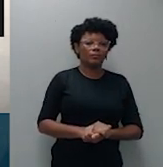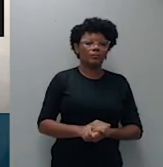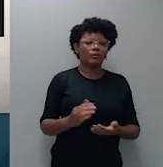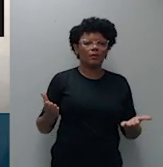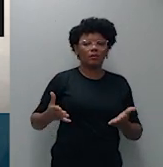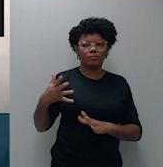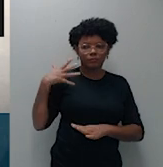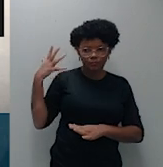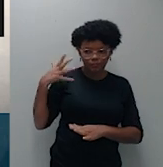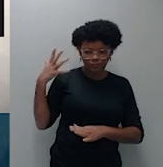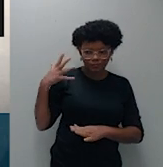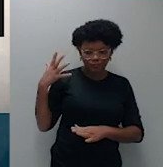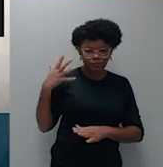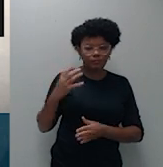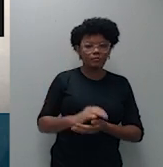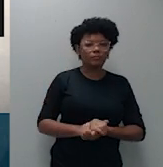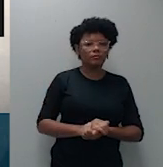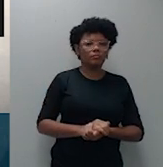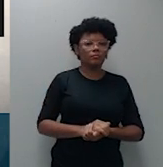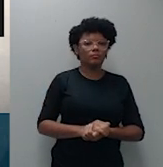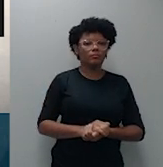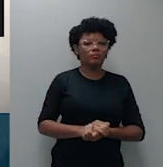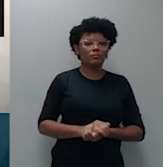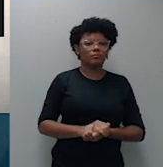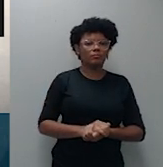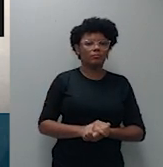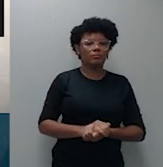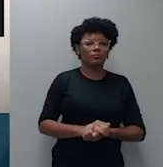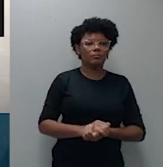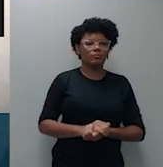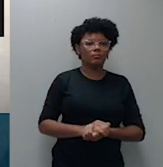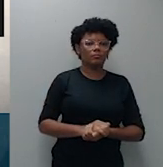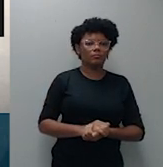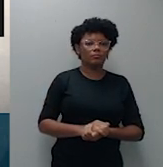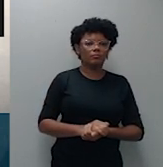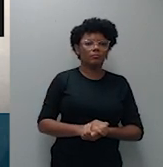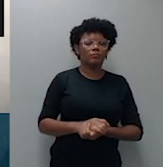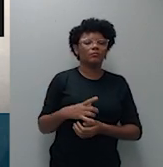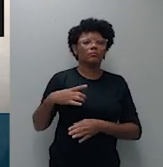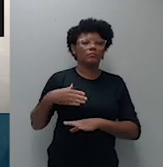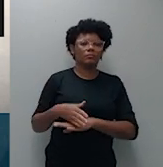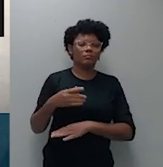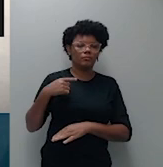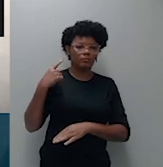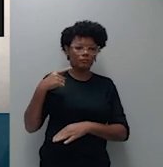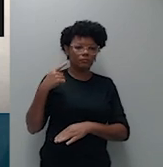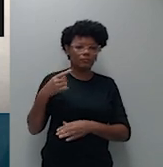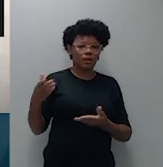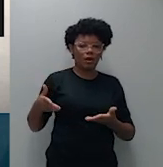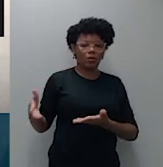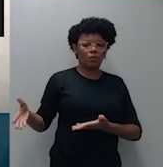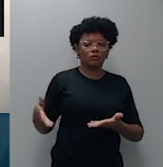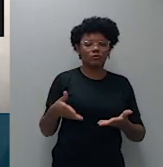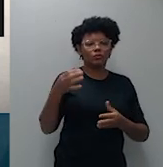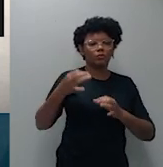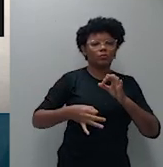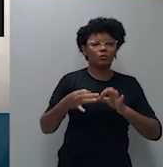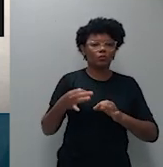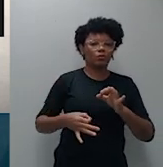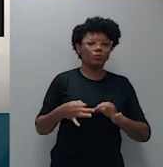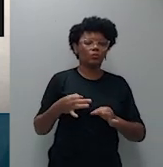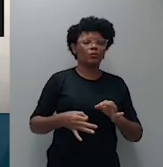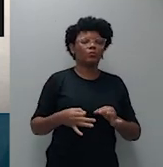vamos a sustentações eminentes colegas conta da presença dos doutores de advogados eu chamo a